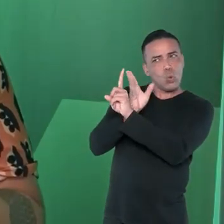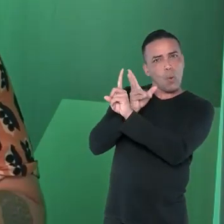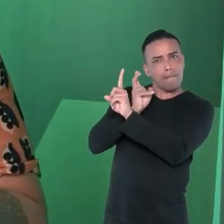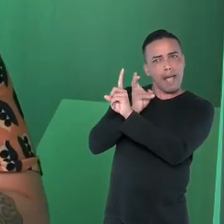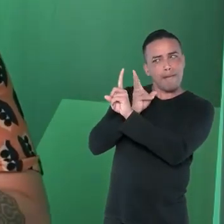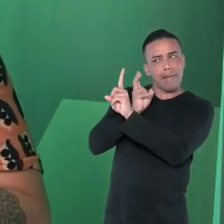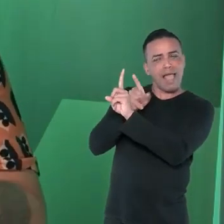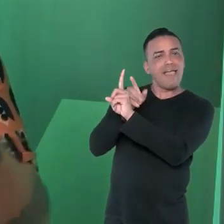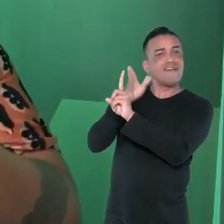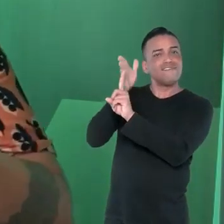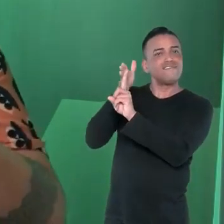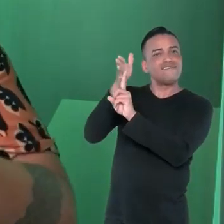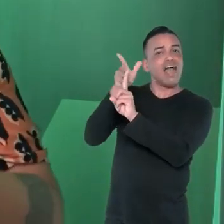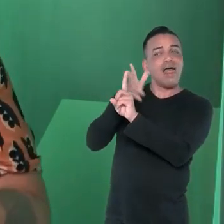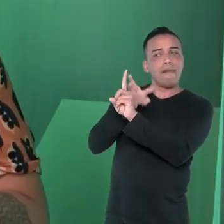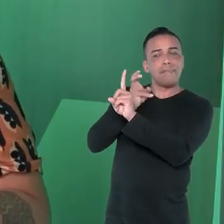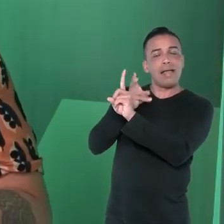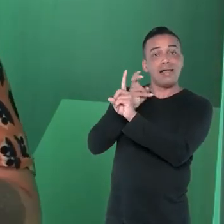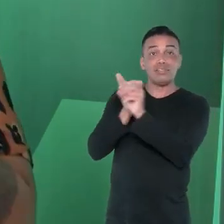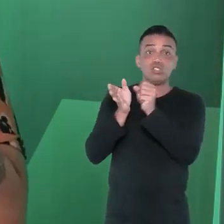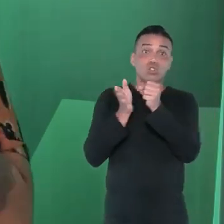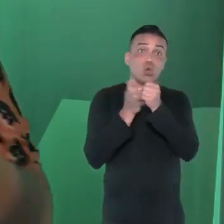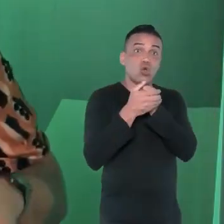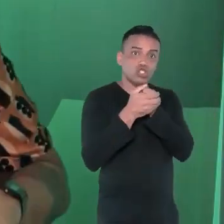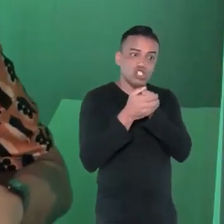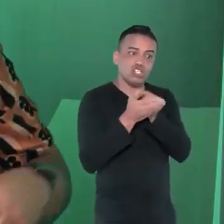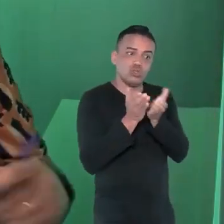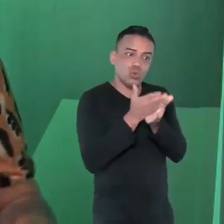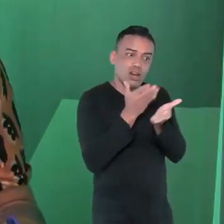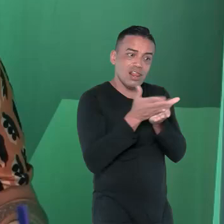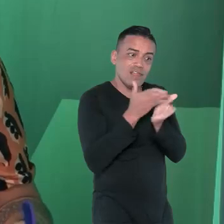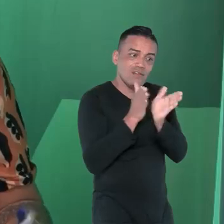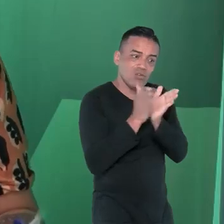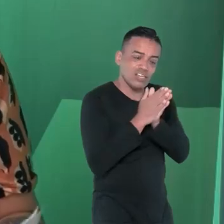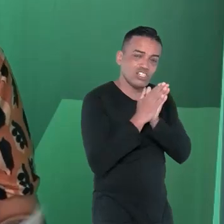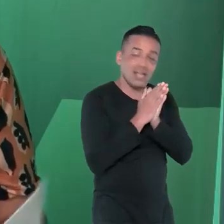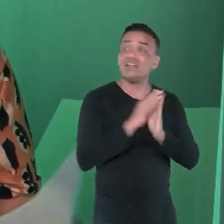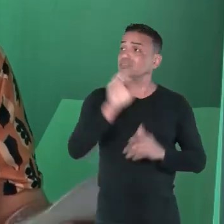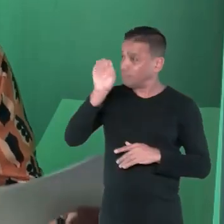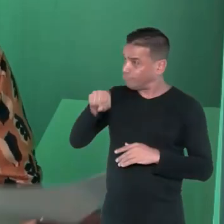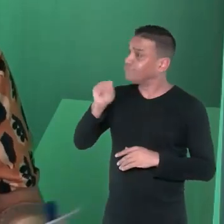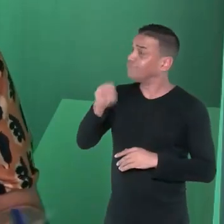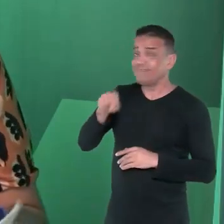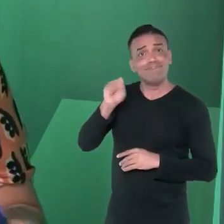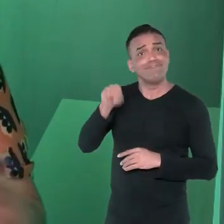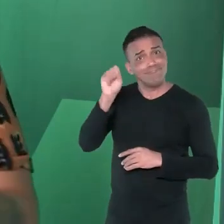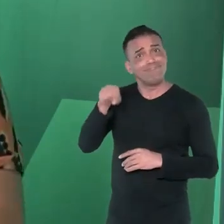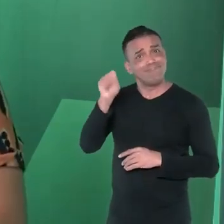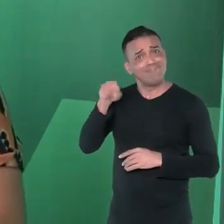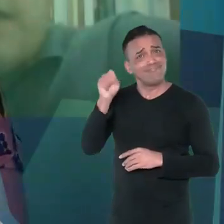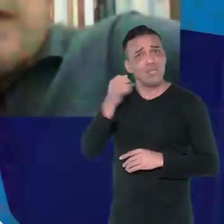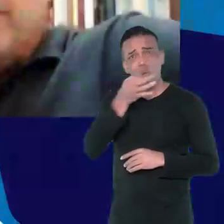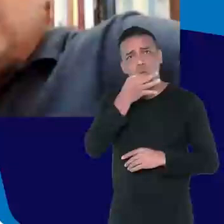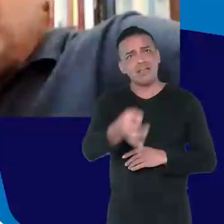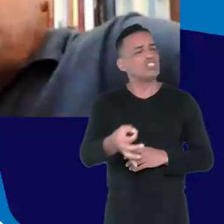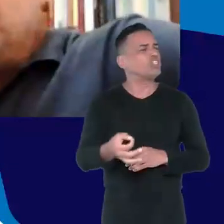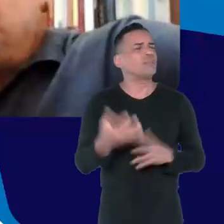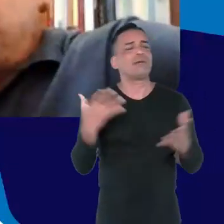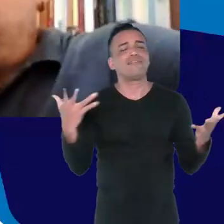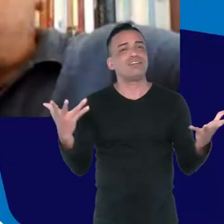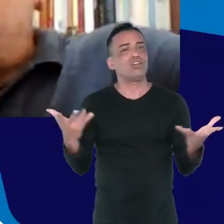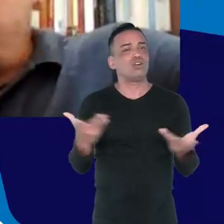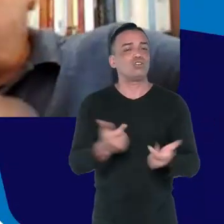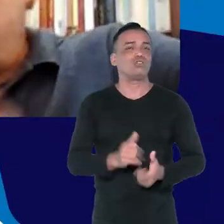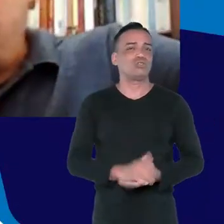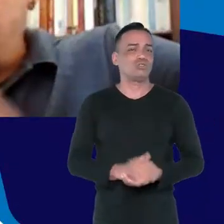essa figura falando. Permanece escondida ali com o livro fechado, né? Exatamente, né? Então achei maravilhoso,